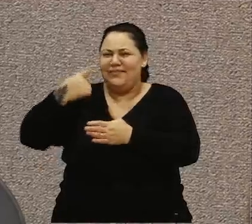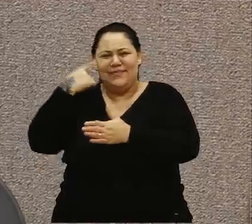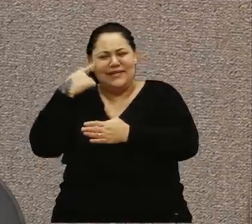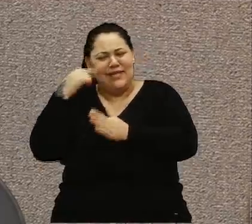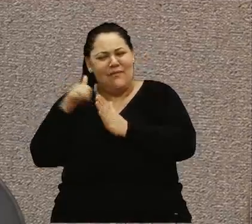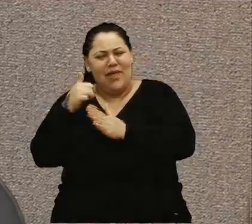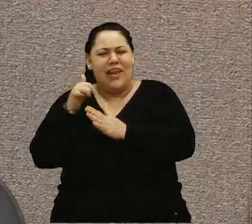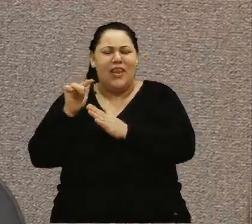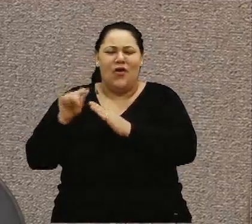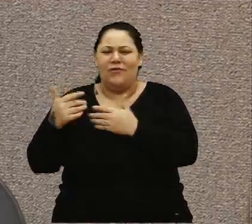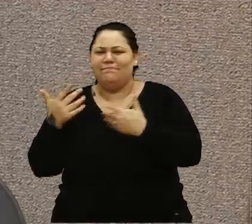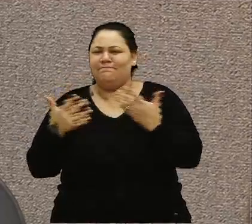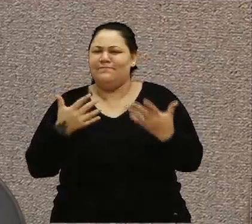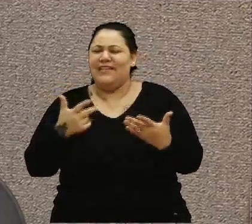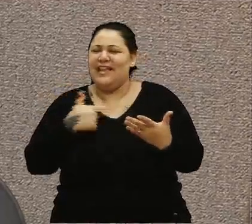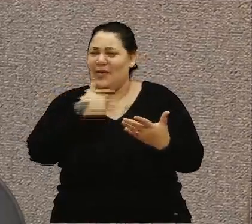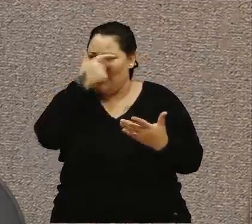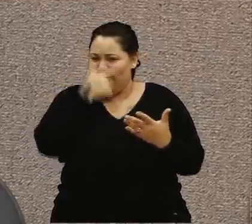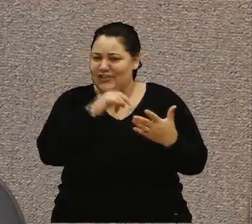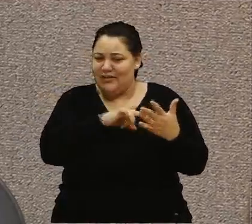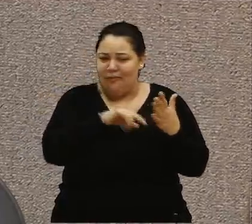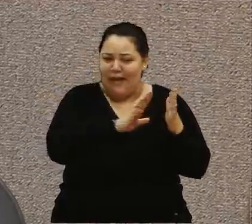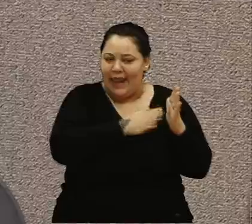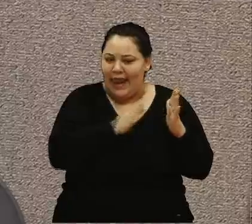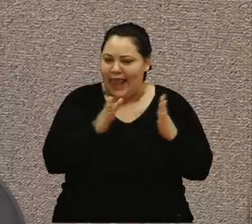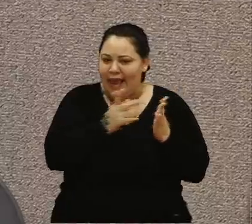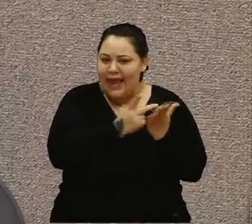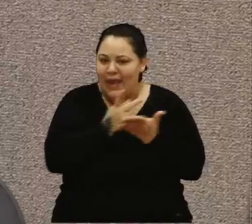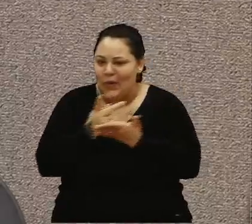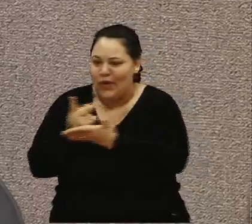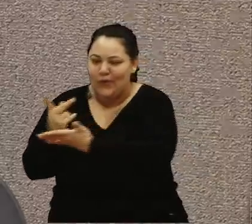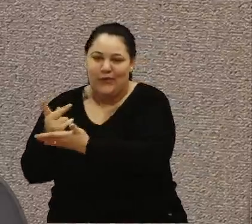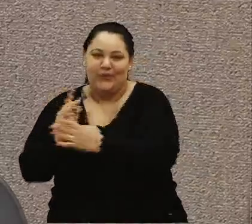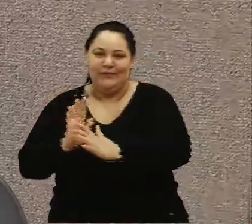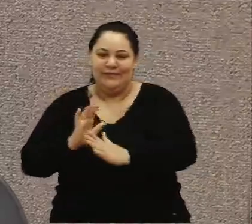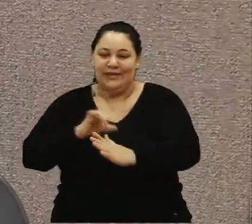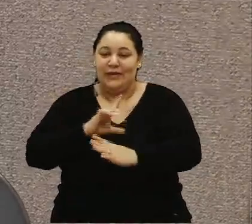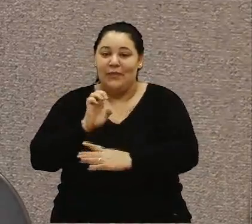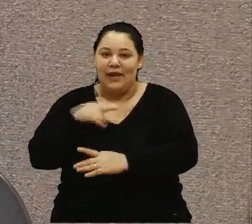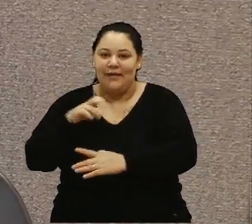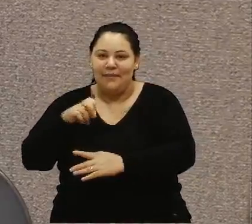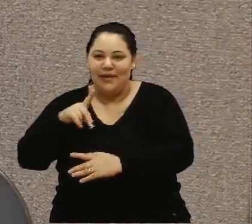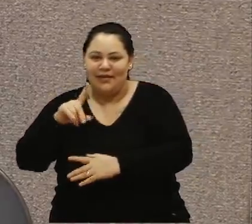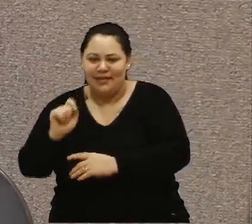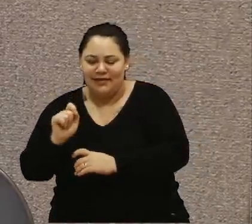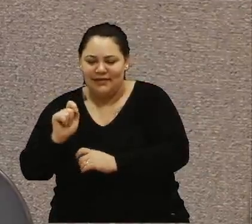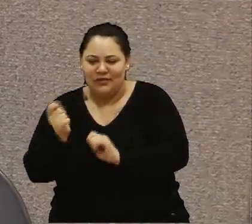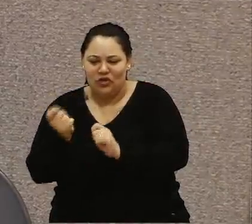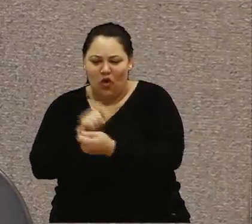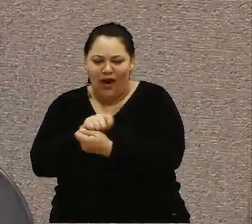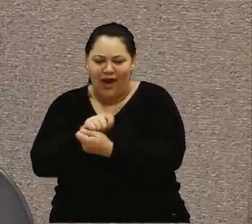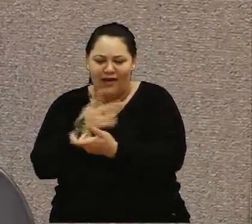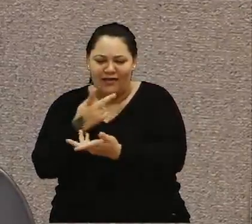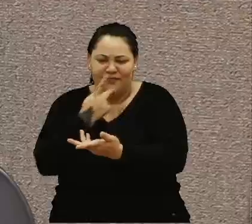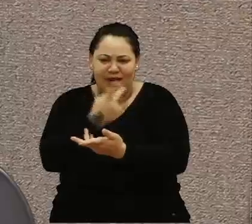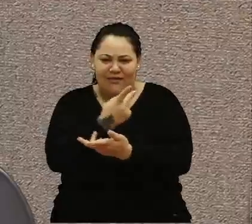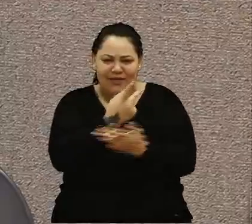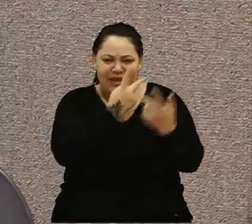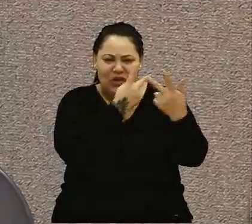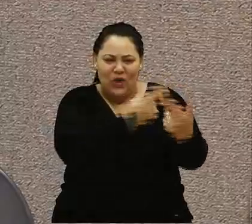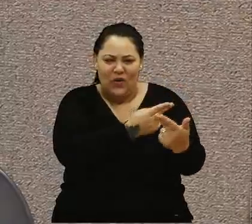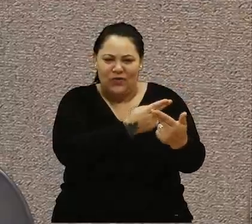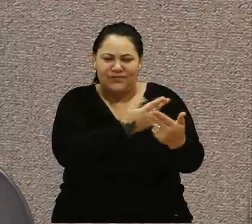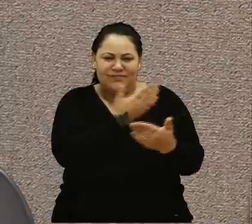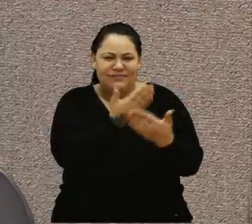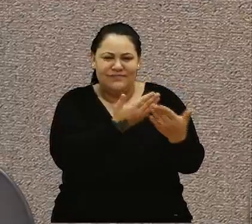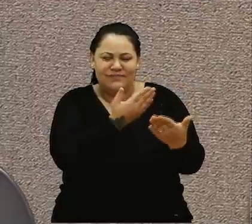uma sucessão de equívocos, né? Ter uma emenda modificativa que dizia exatamente a mesma coisa, né?